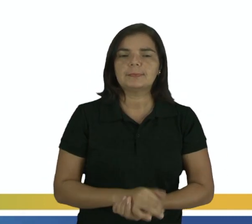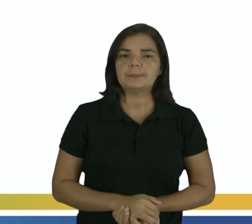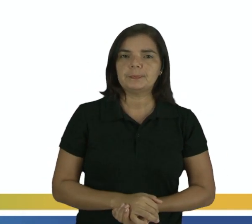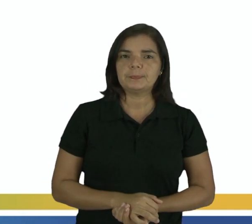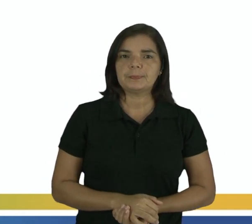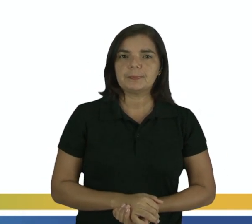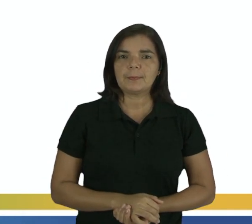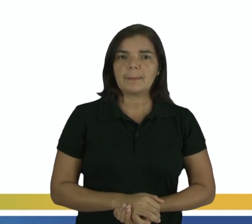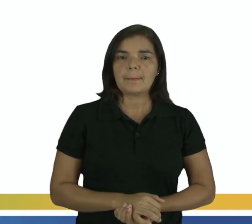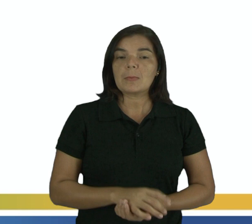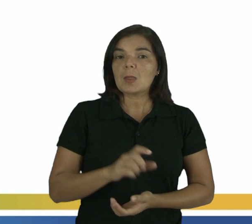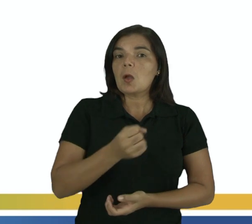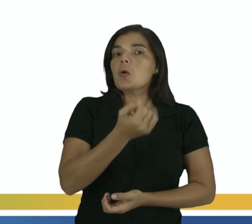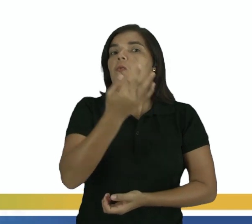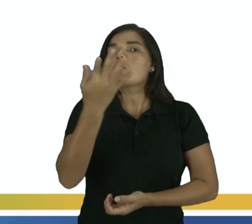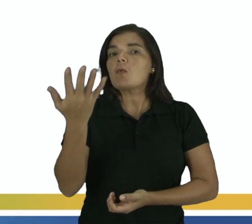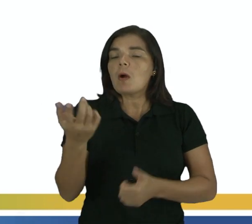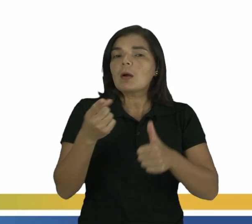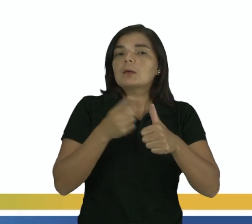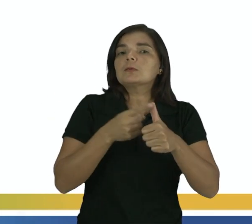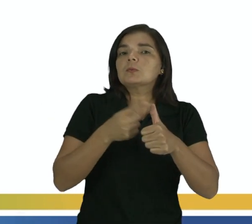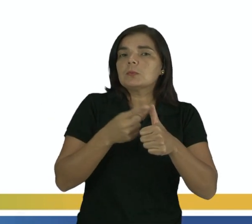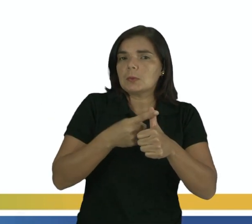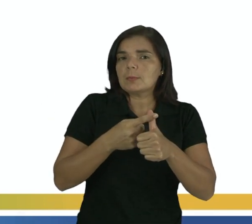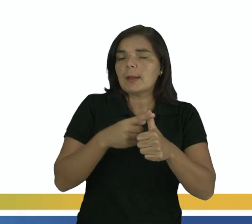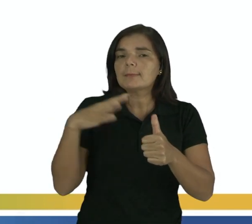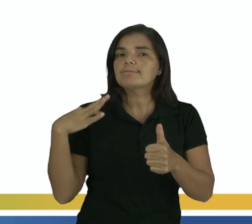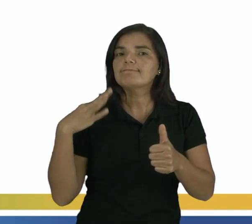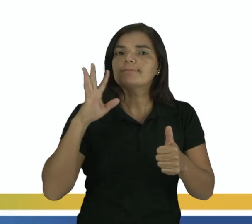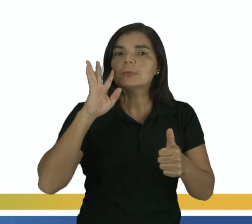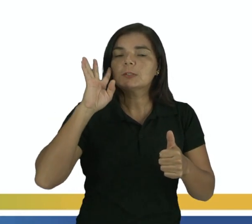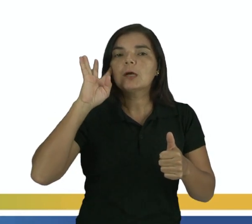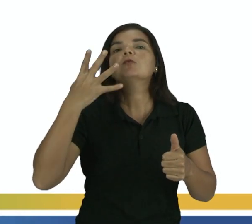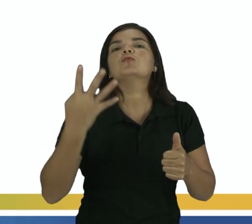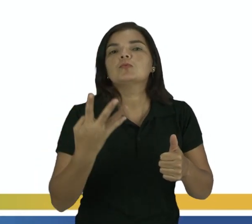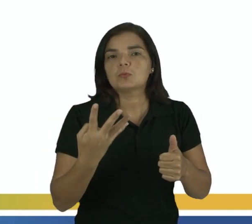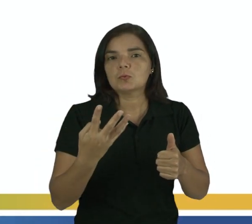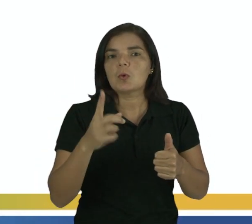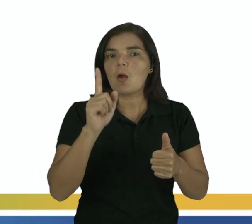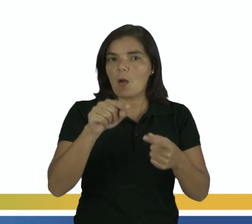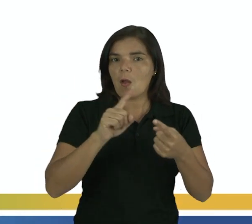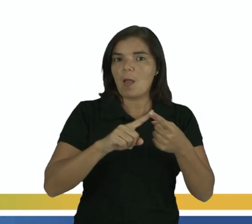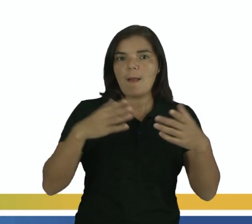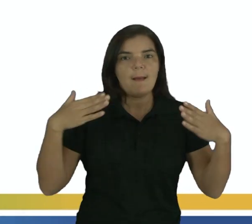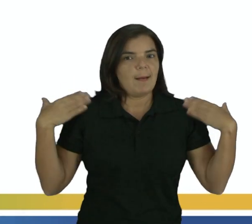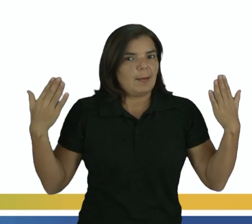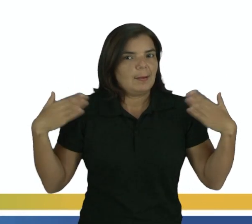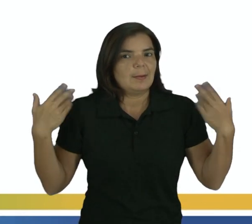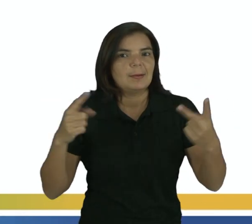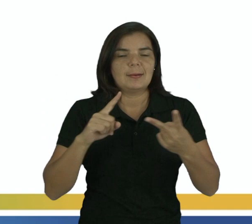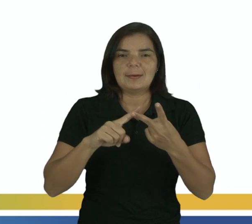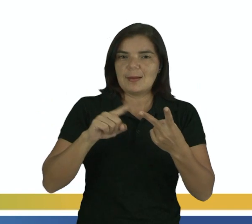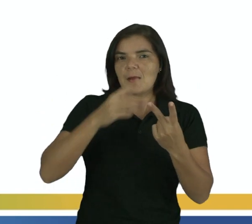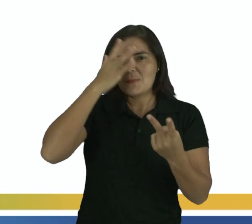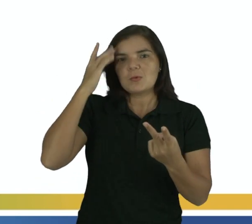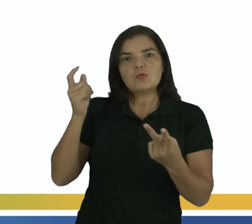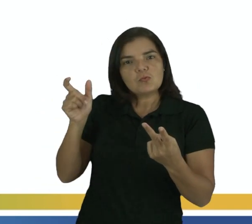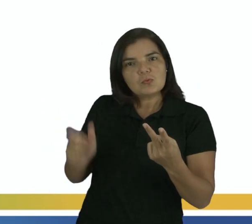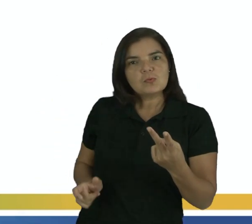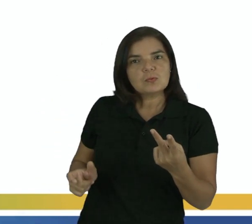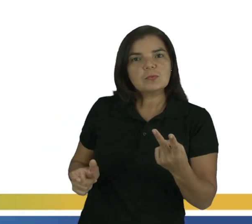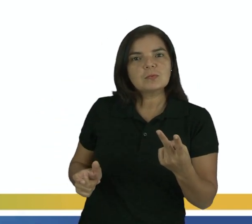vivendo? Quais foram as primeiras ações que você teve? Foram ações alegres? Com quem você